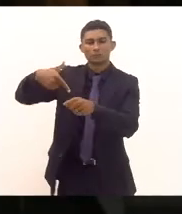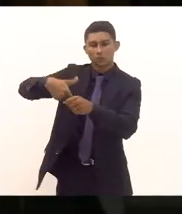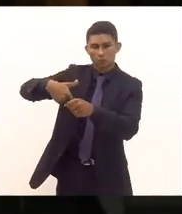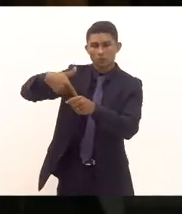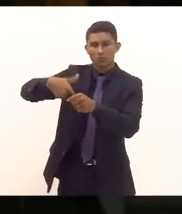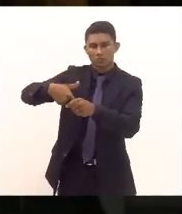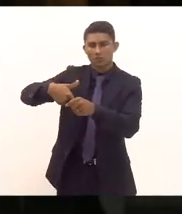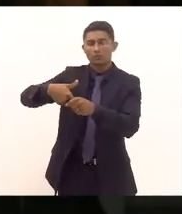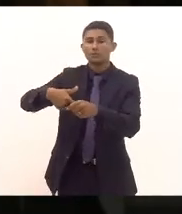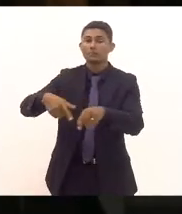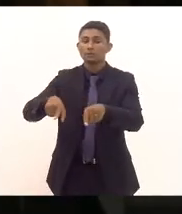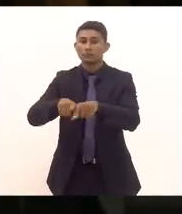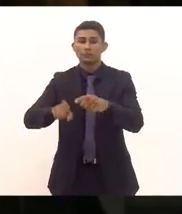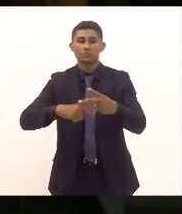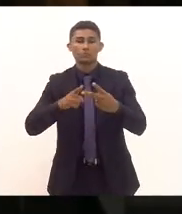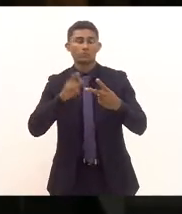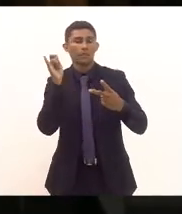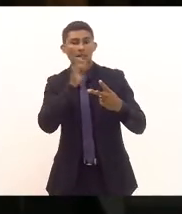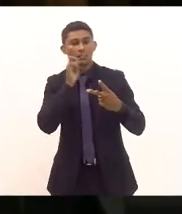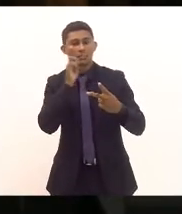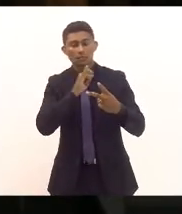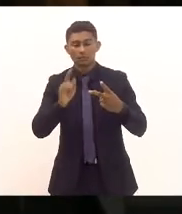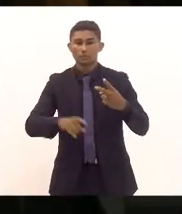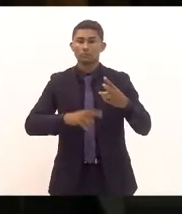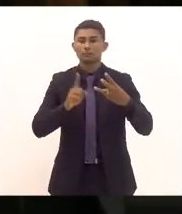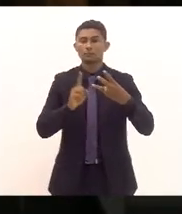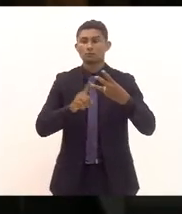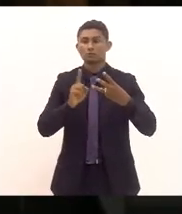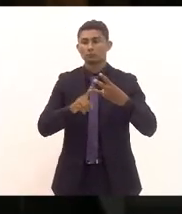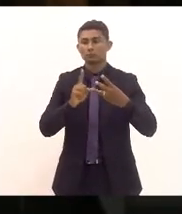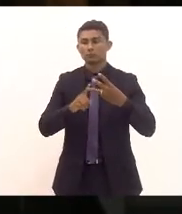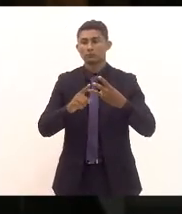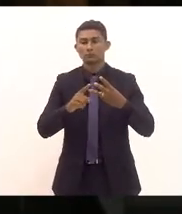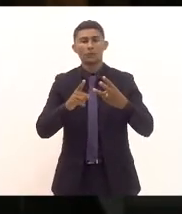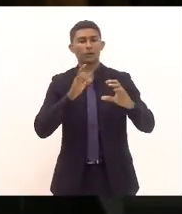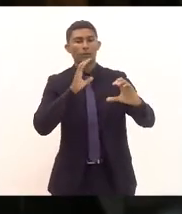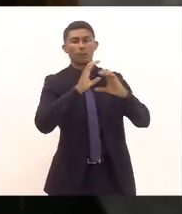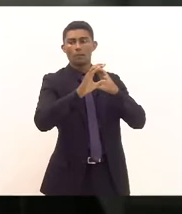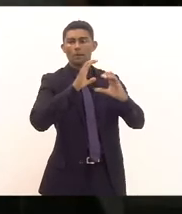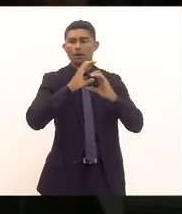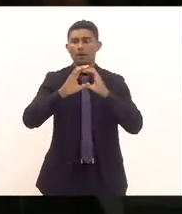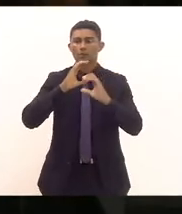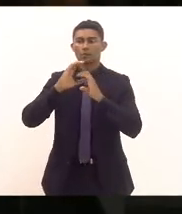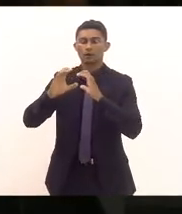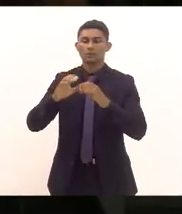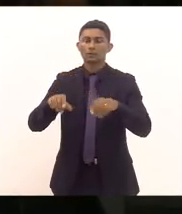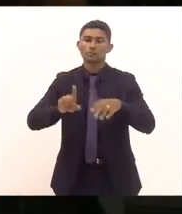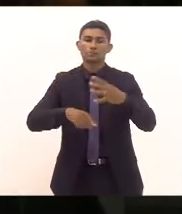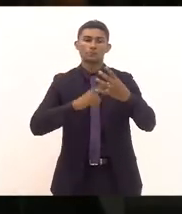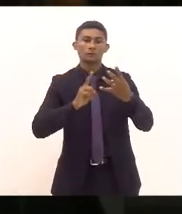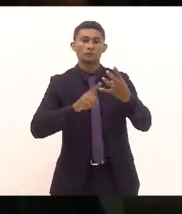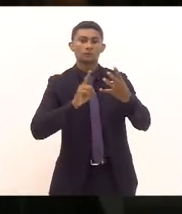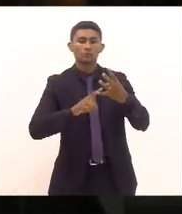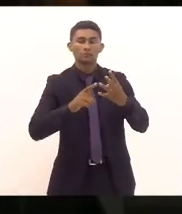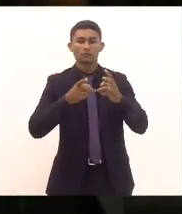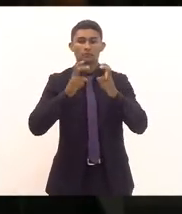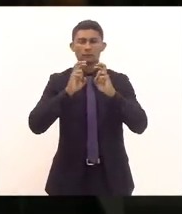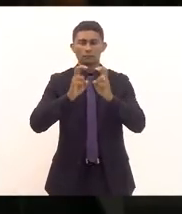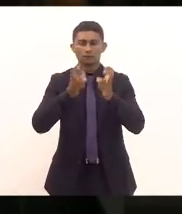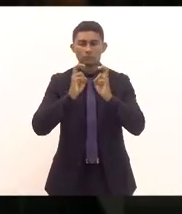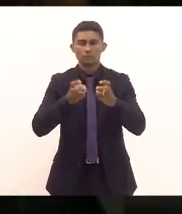a energia elétrica as comunicações e ao transporte